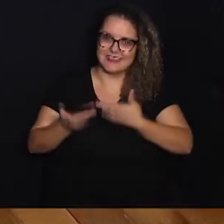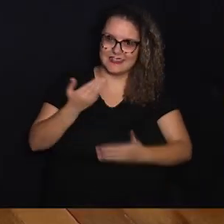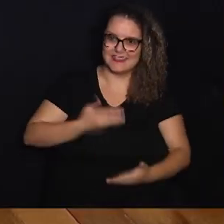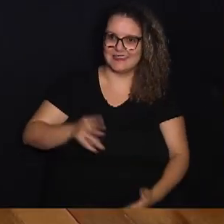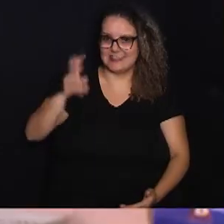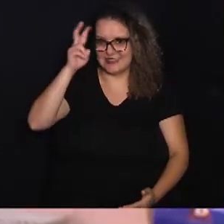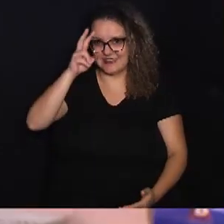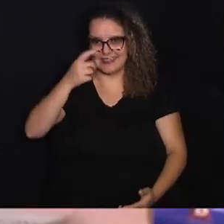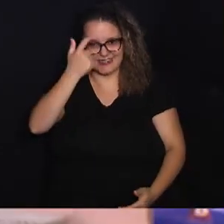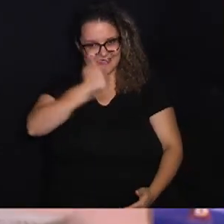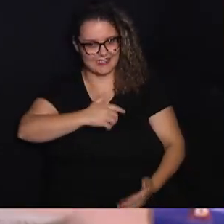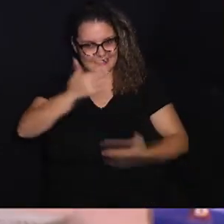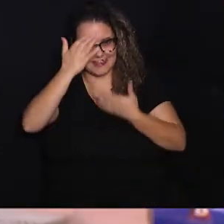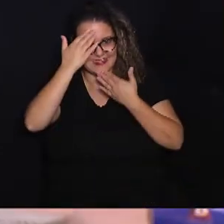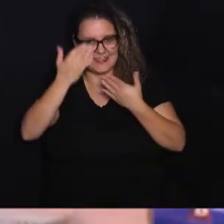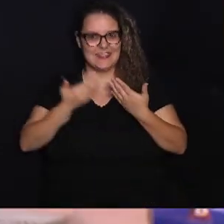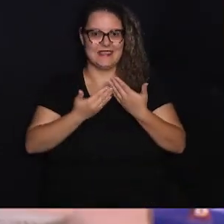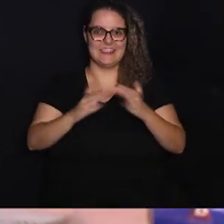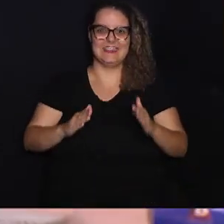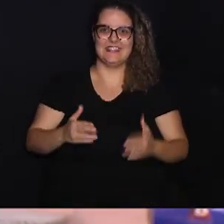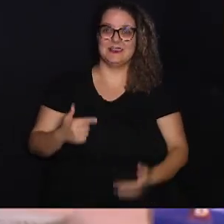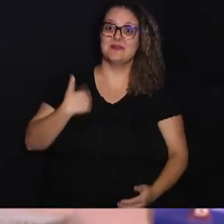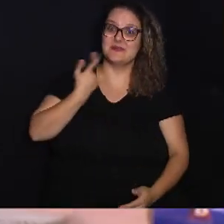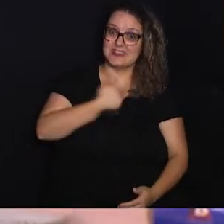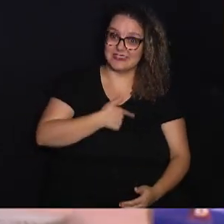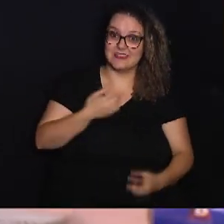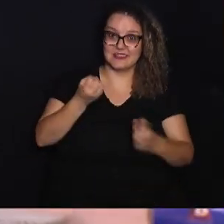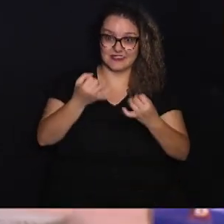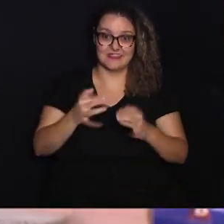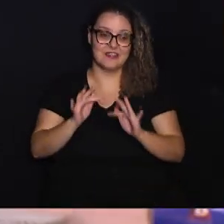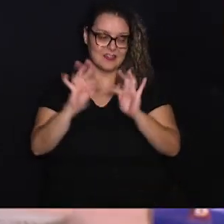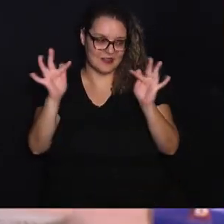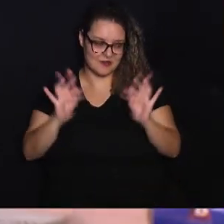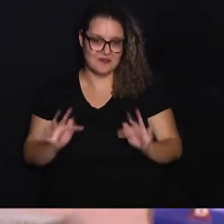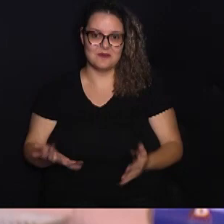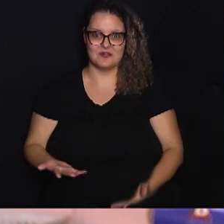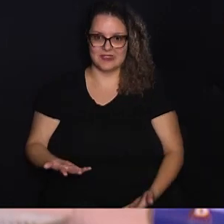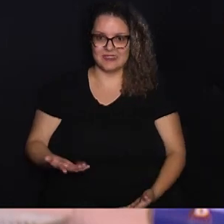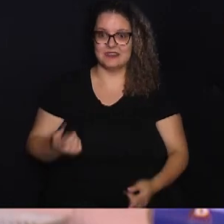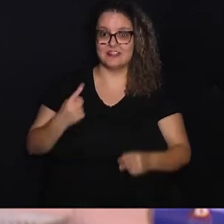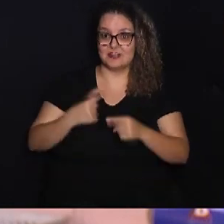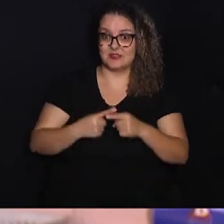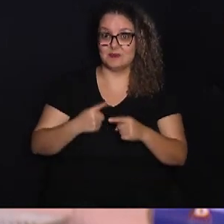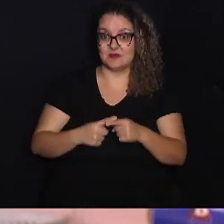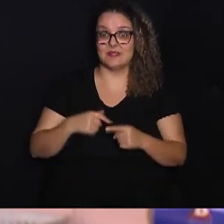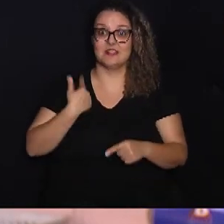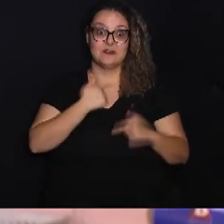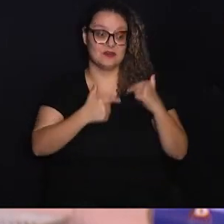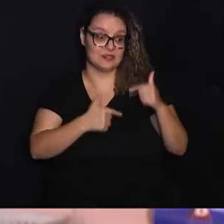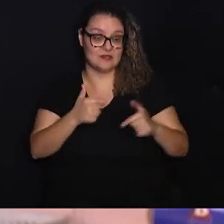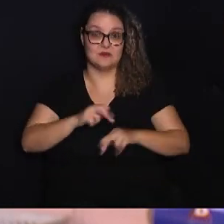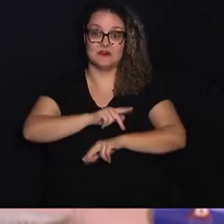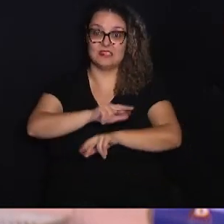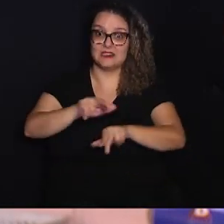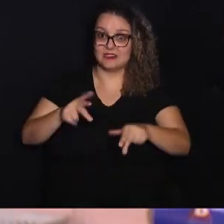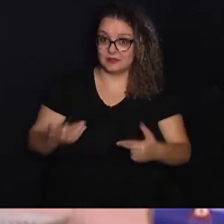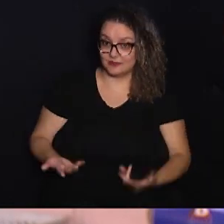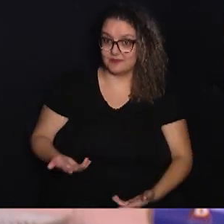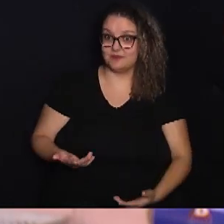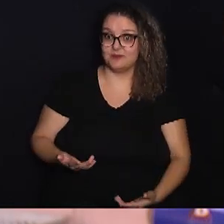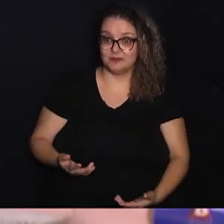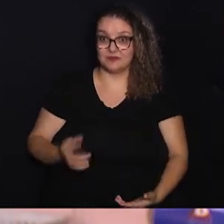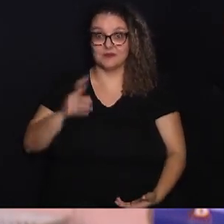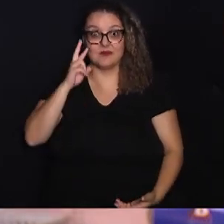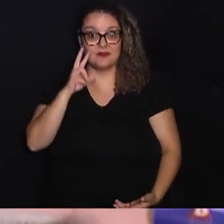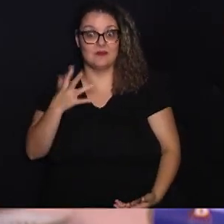história. Muito obrigada por abrir esse espaço para nós. Eu fico muito feliz, porque a gente tem muito trabalho aqui e ver isso,